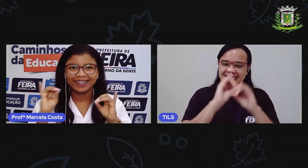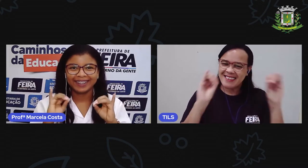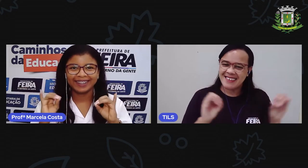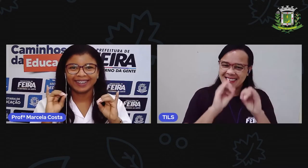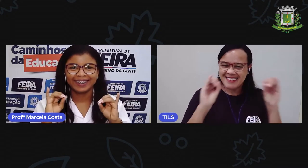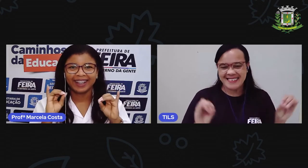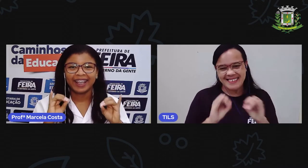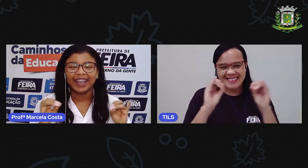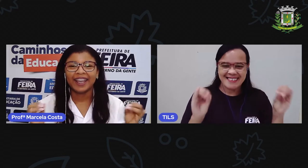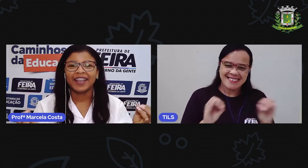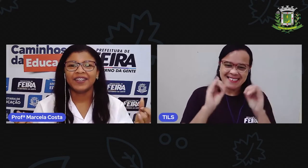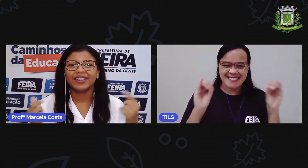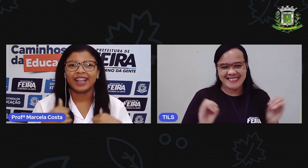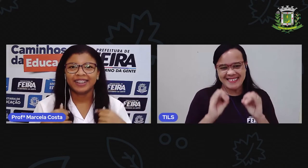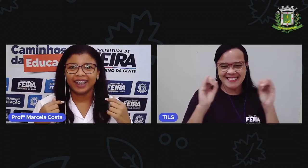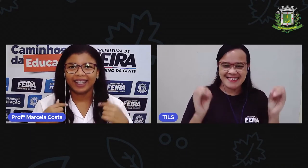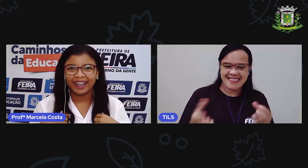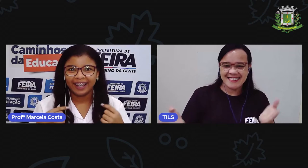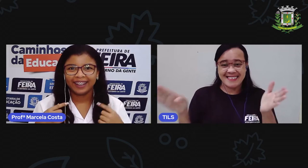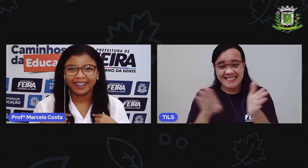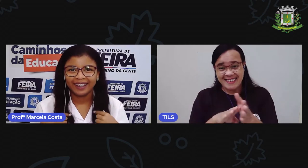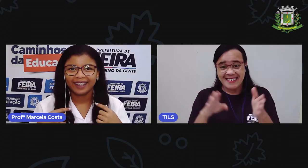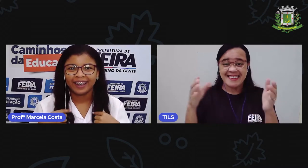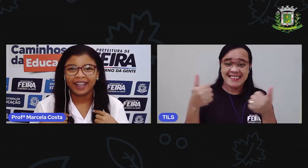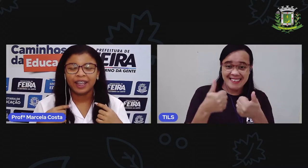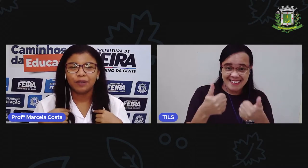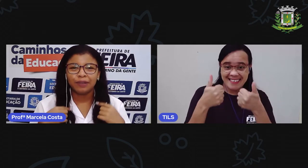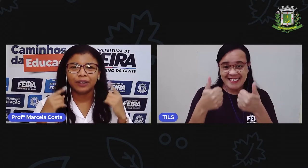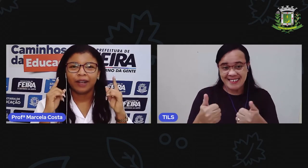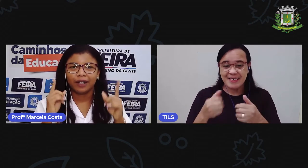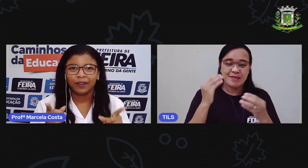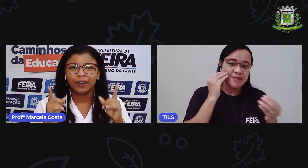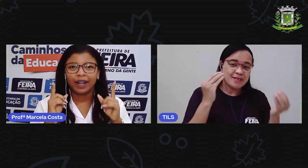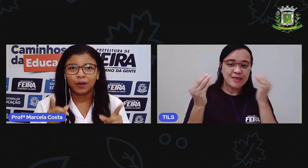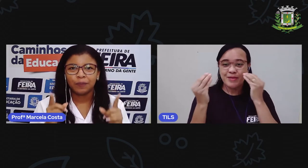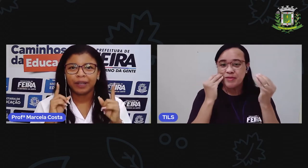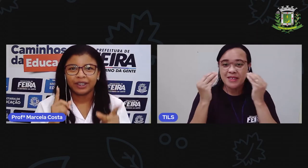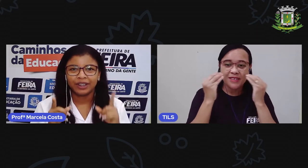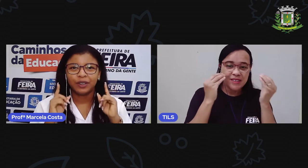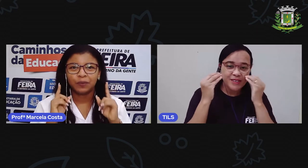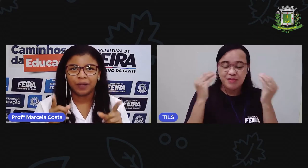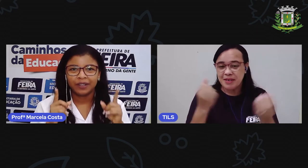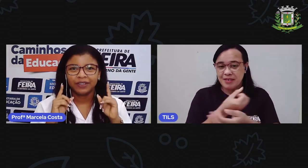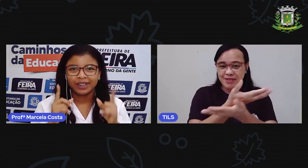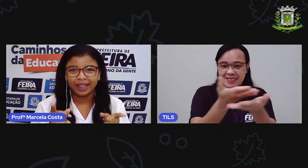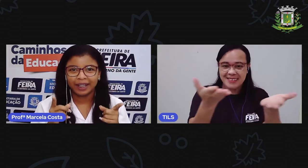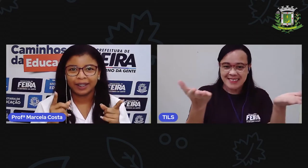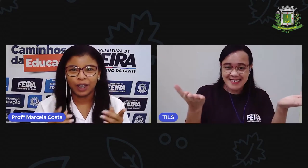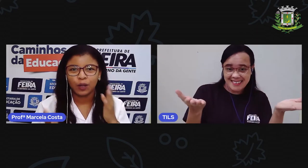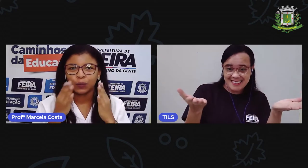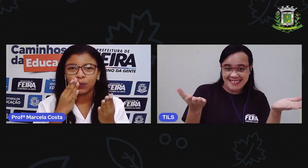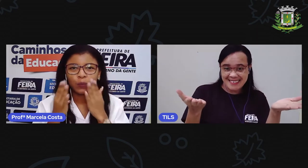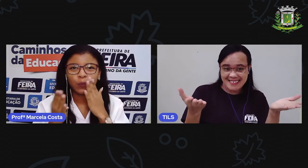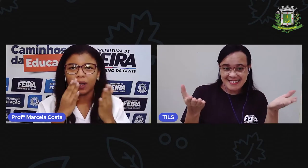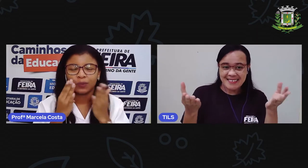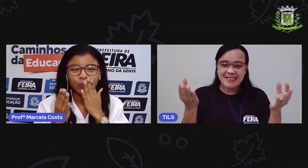Olá, olá! Eu já cheguei e mando agora um beijinho para você.